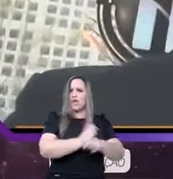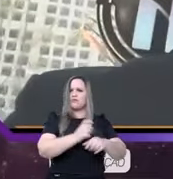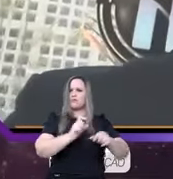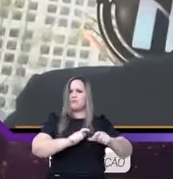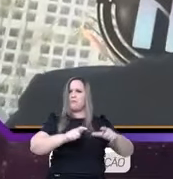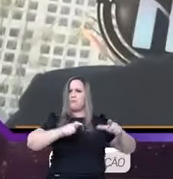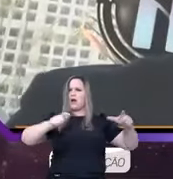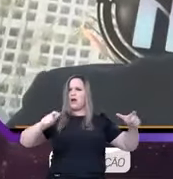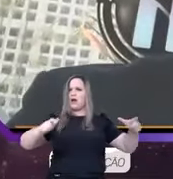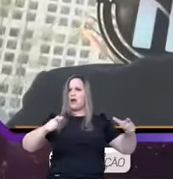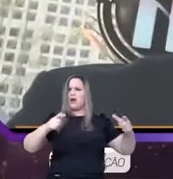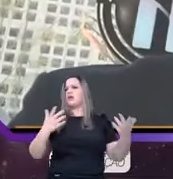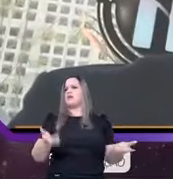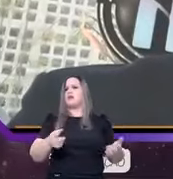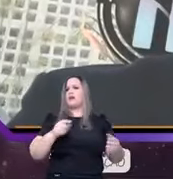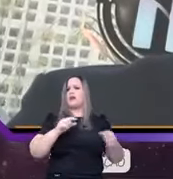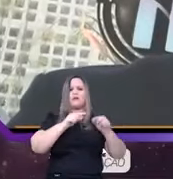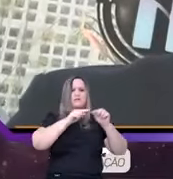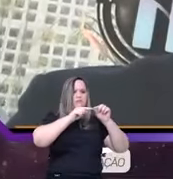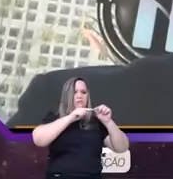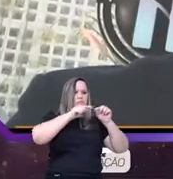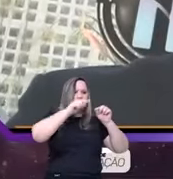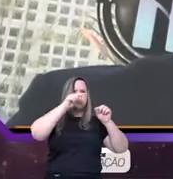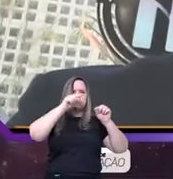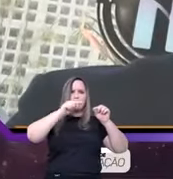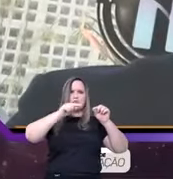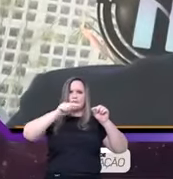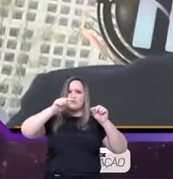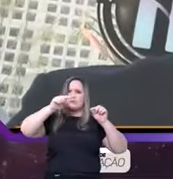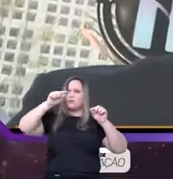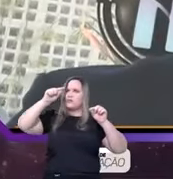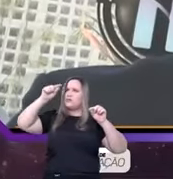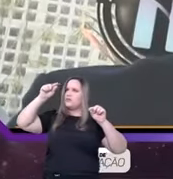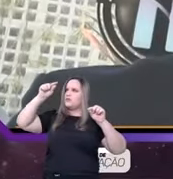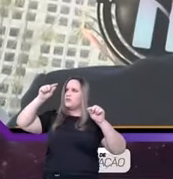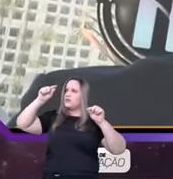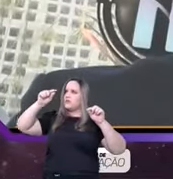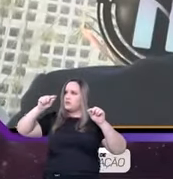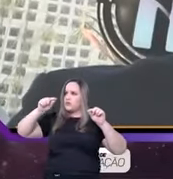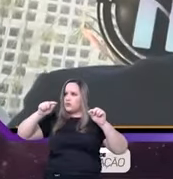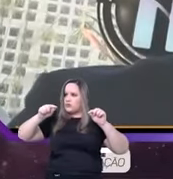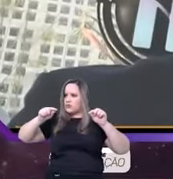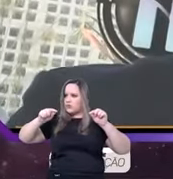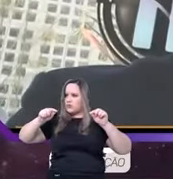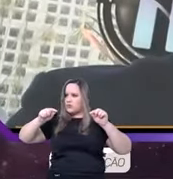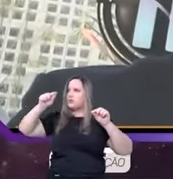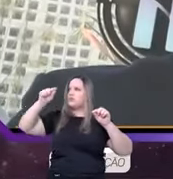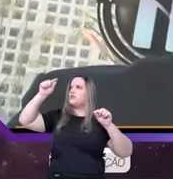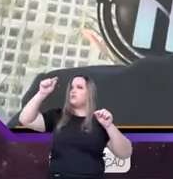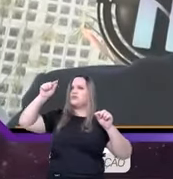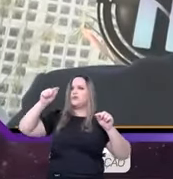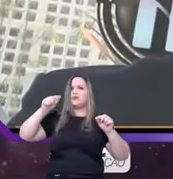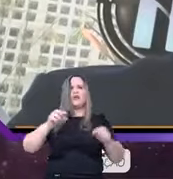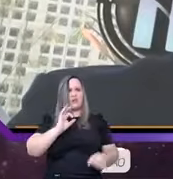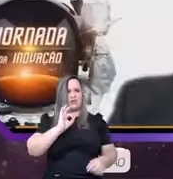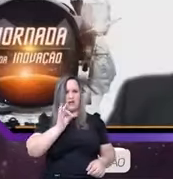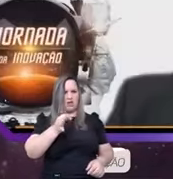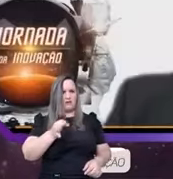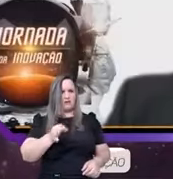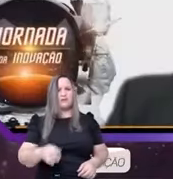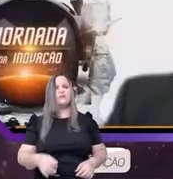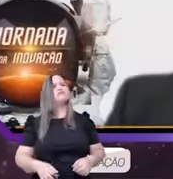assim uma escala de governança. Estaria correto esse raciocínio? Está perfeitamente correto, é exatamente essa